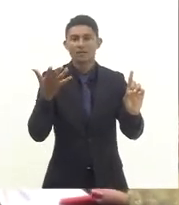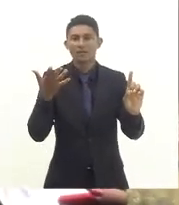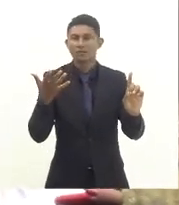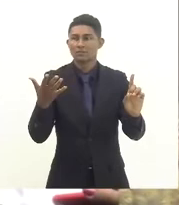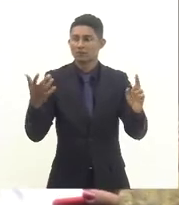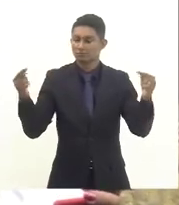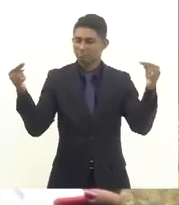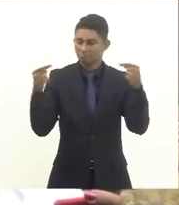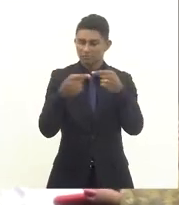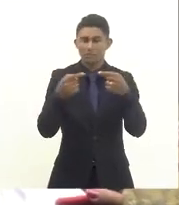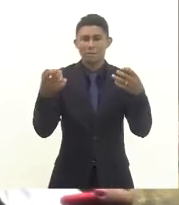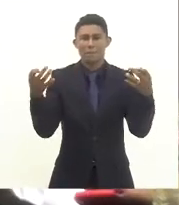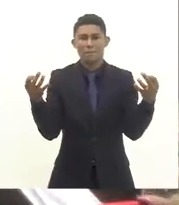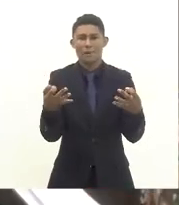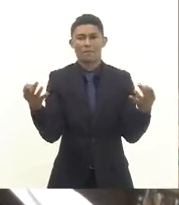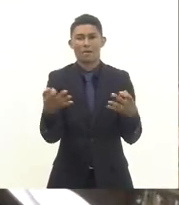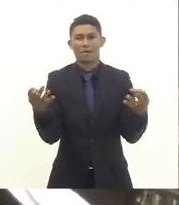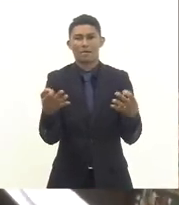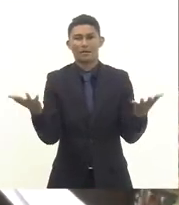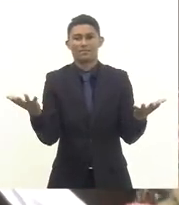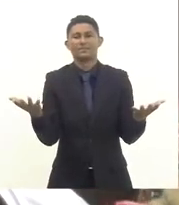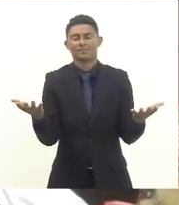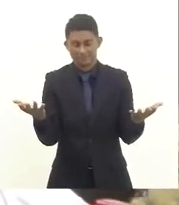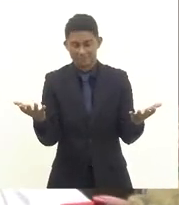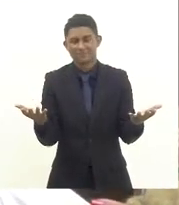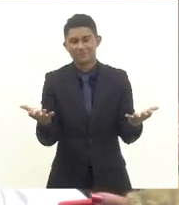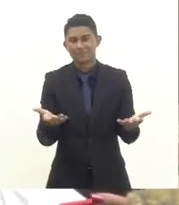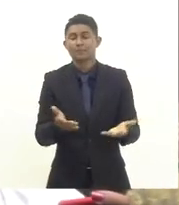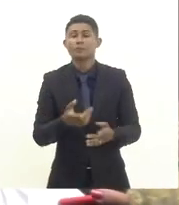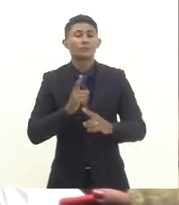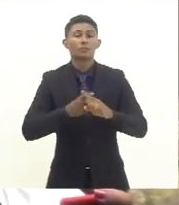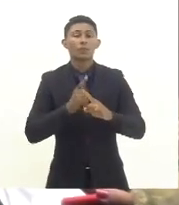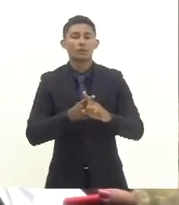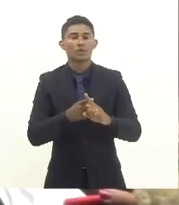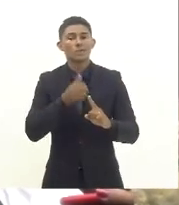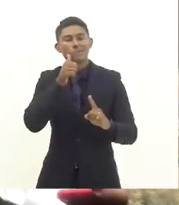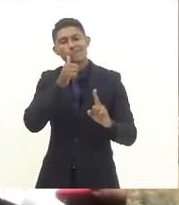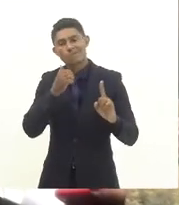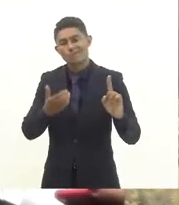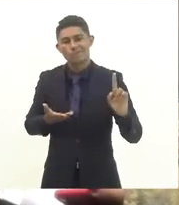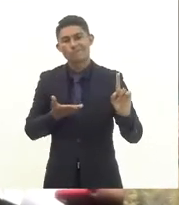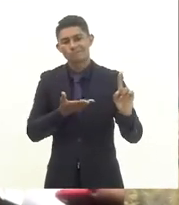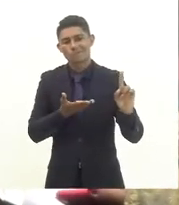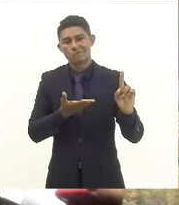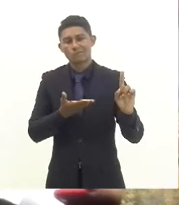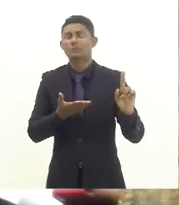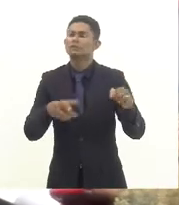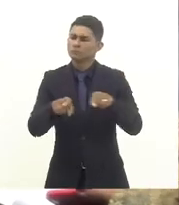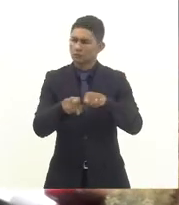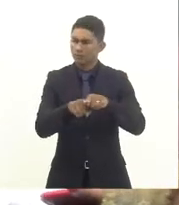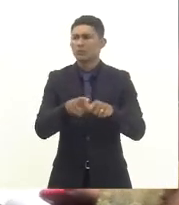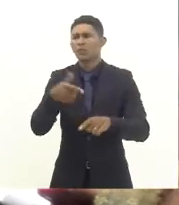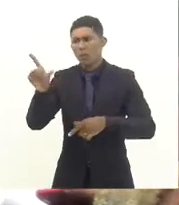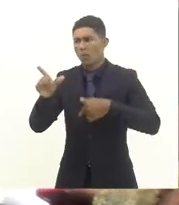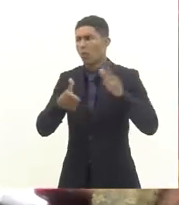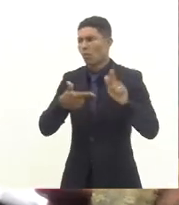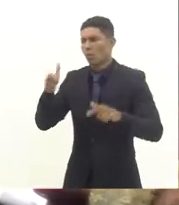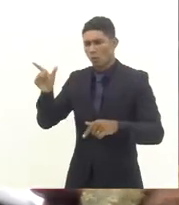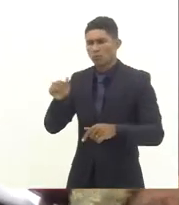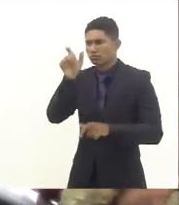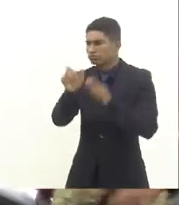barriga é perfeito é um casamento perfeito porque a Benedita é assim como outras figuras da política